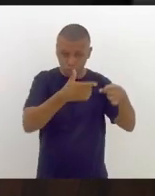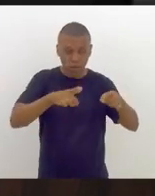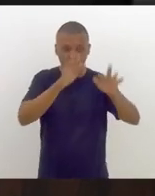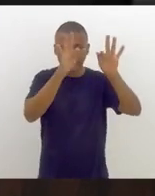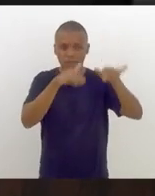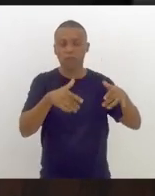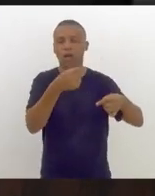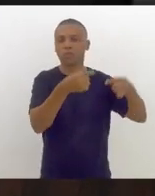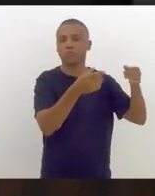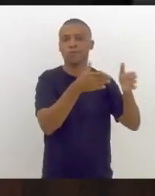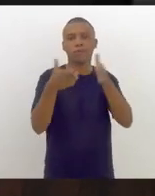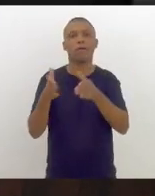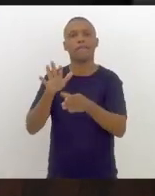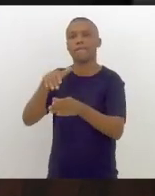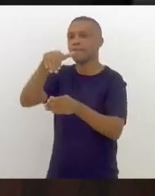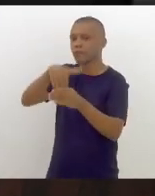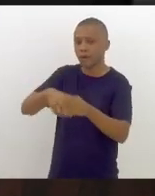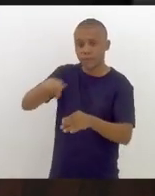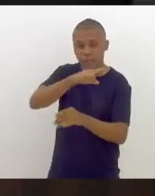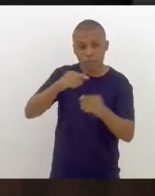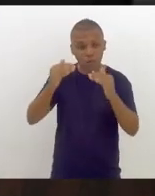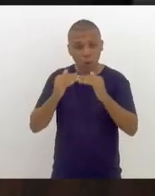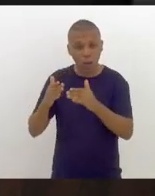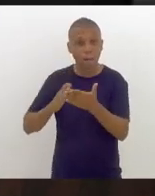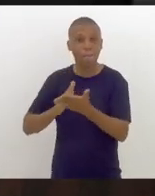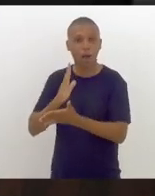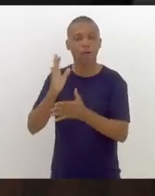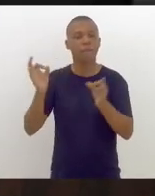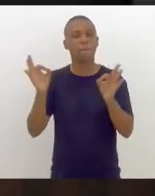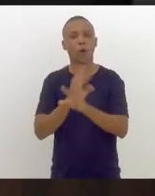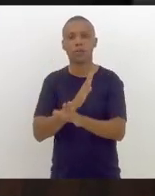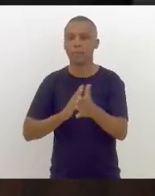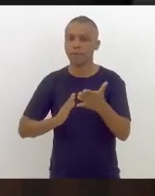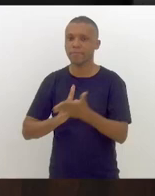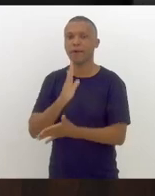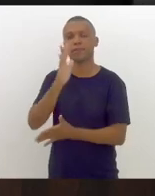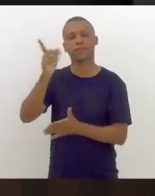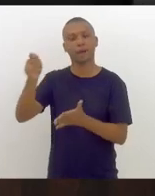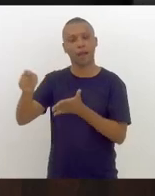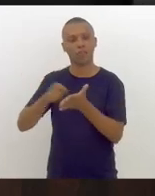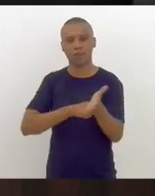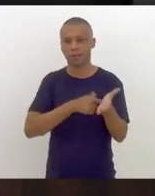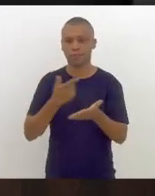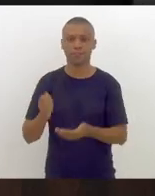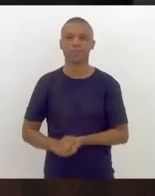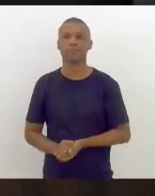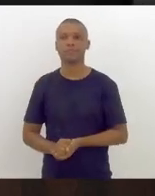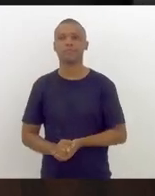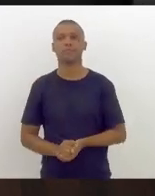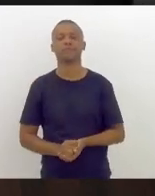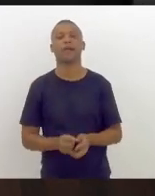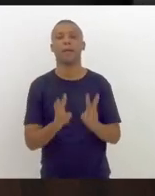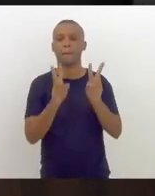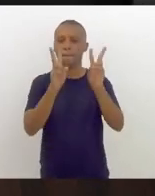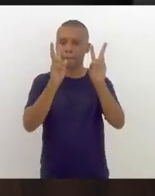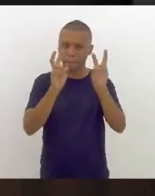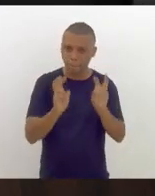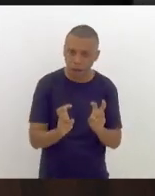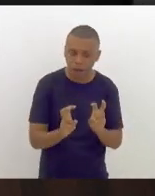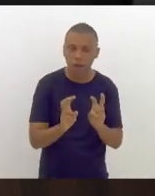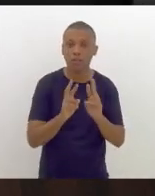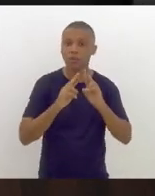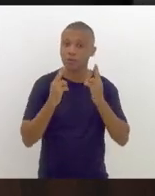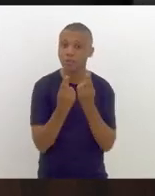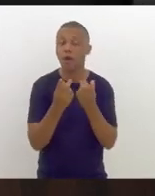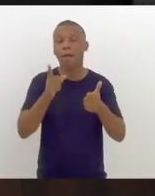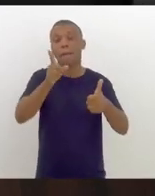Seda da discussão e votação seus que aprovam permaneça Como estão aprovados vai autógrafo nada mais a tratar na primeira sessão ordinária